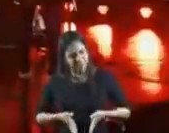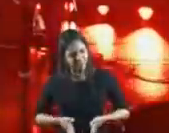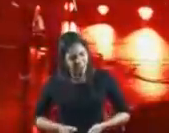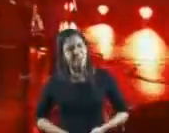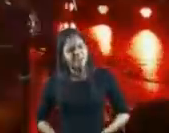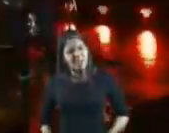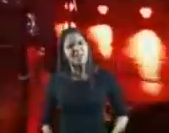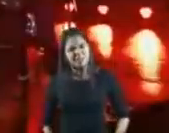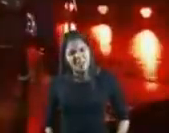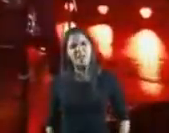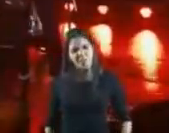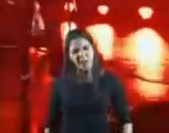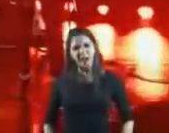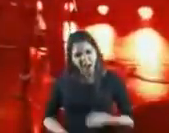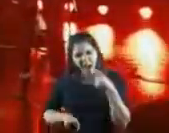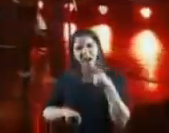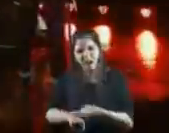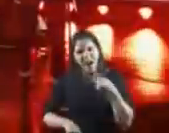Nasci pra ser